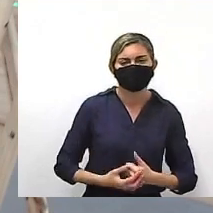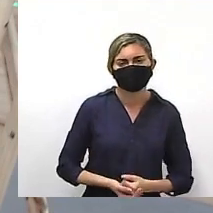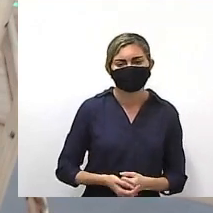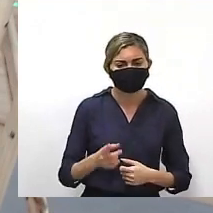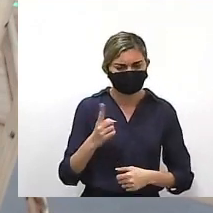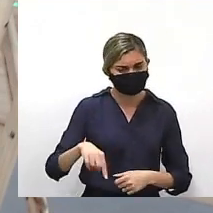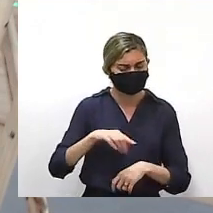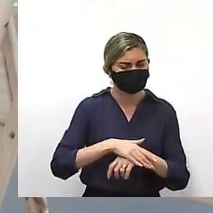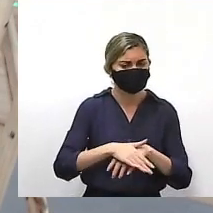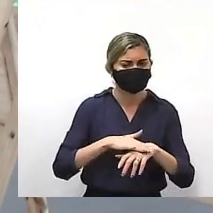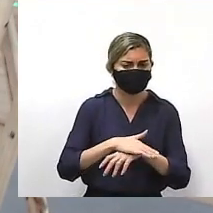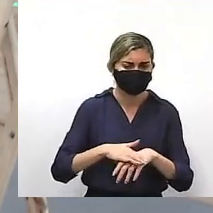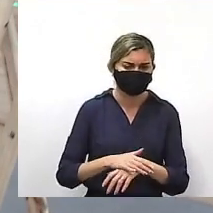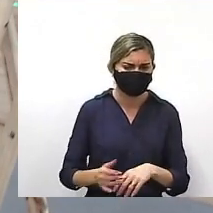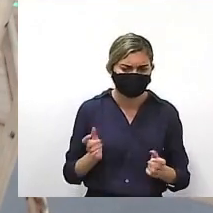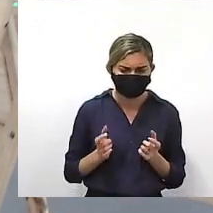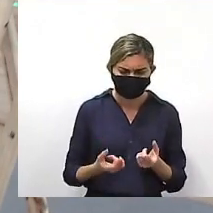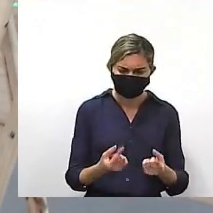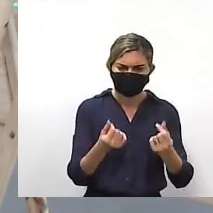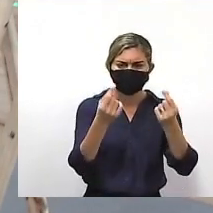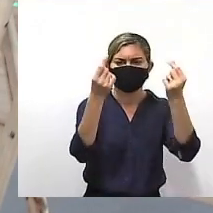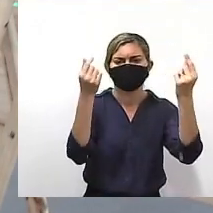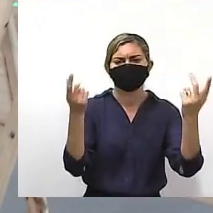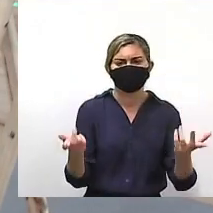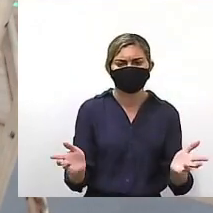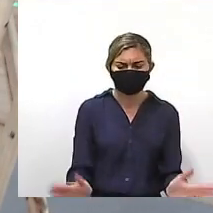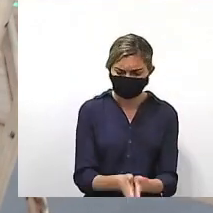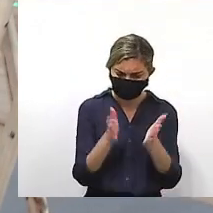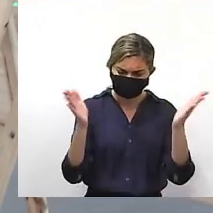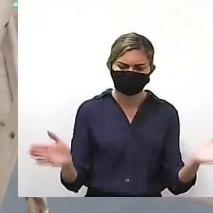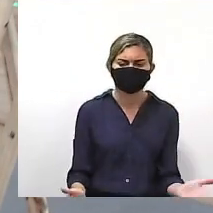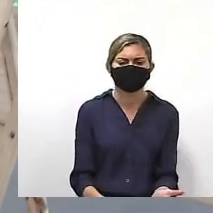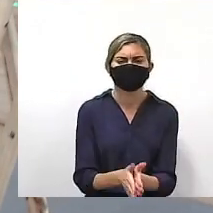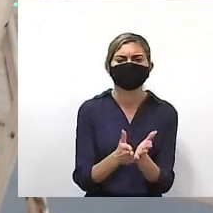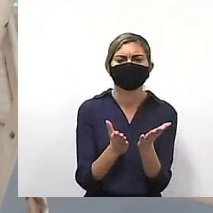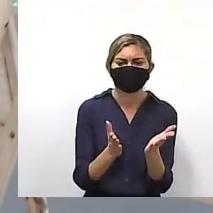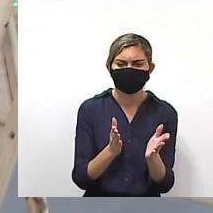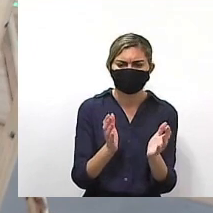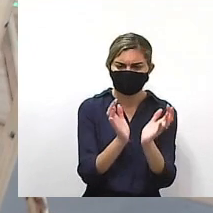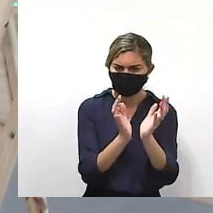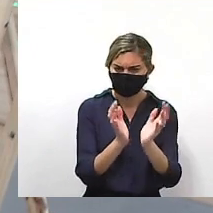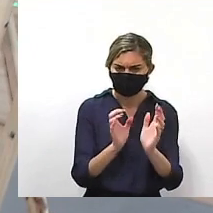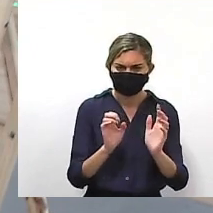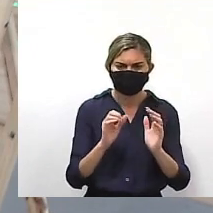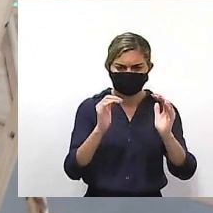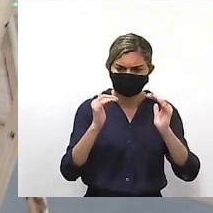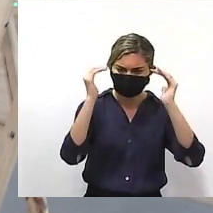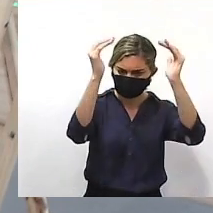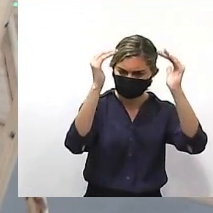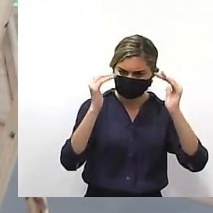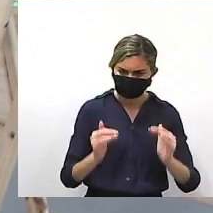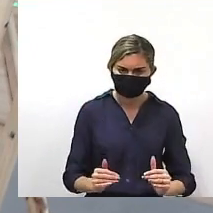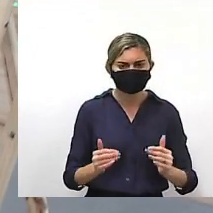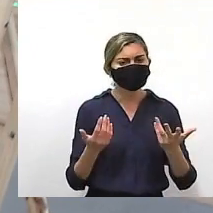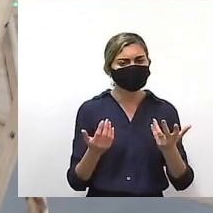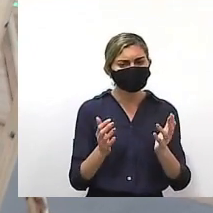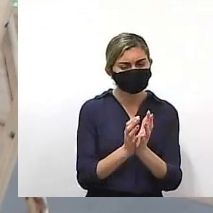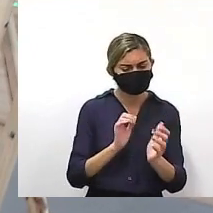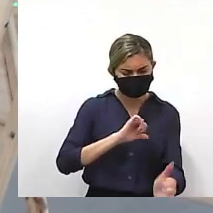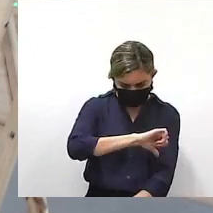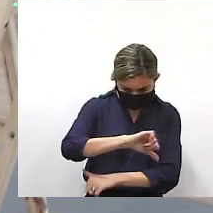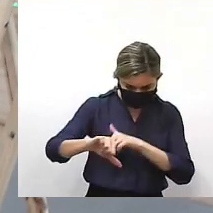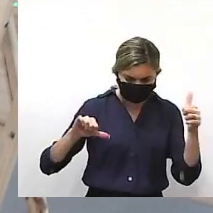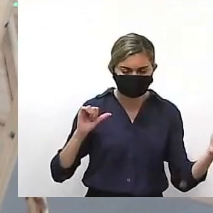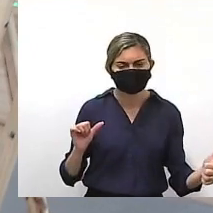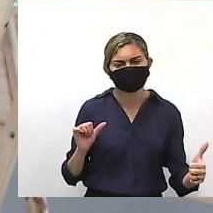Nós conversamos sobre riqueza, sobre pobreza, sobre classe média. Nós conversamos sobre